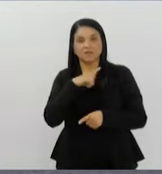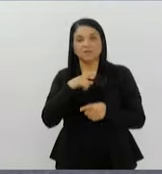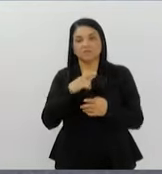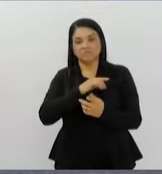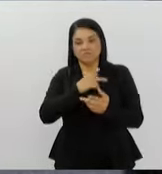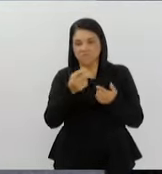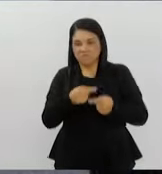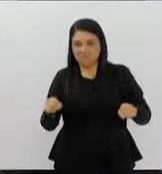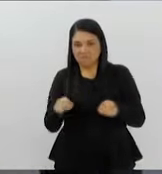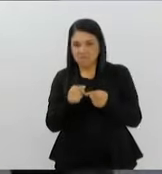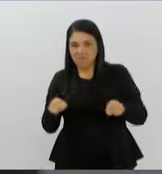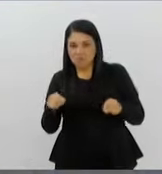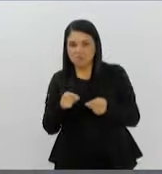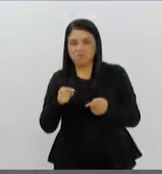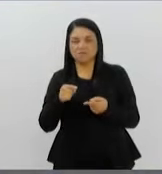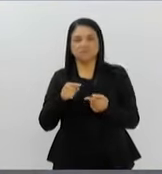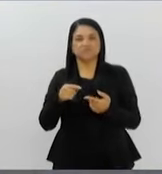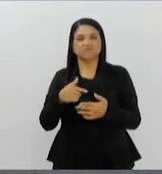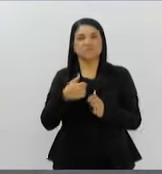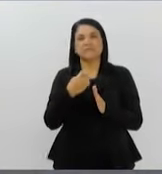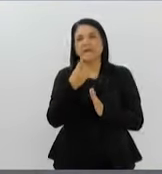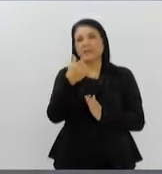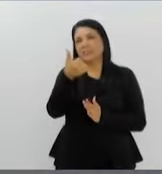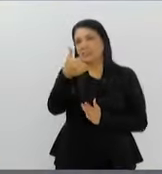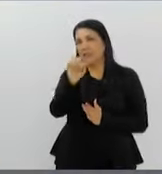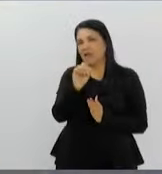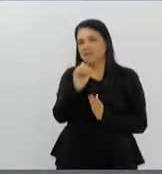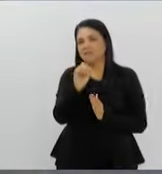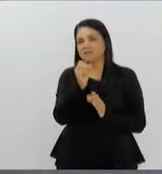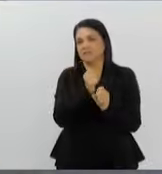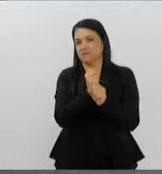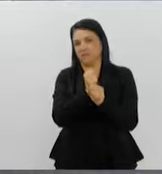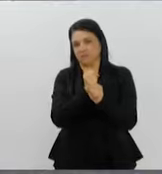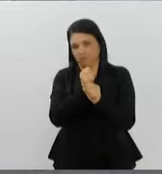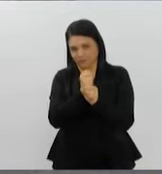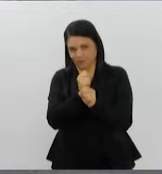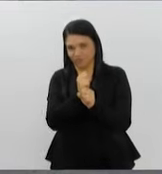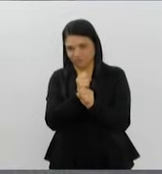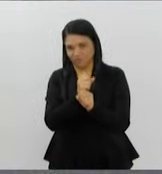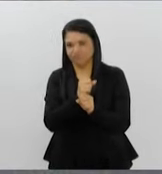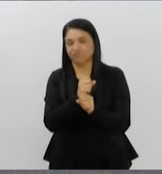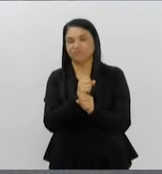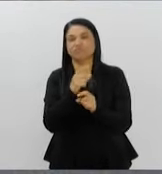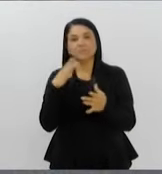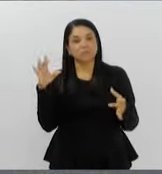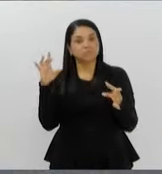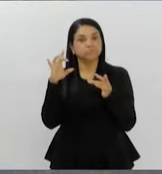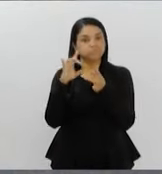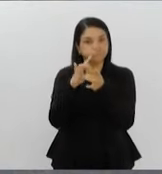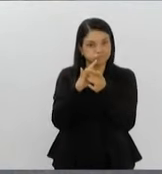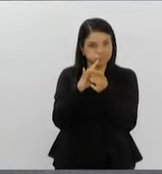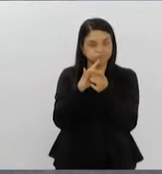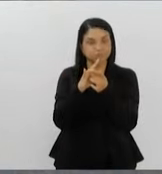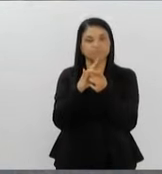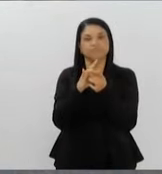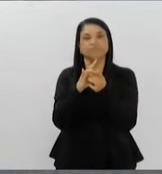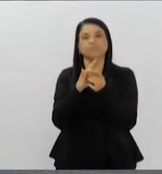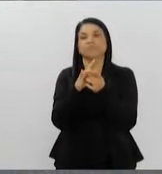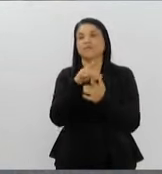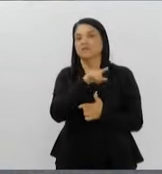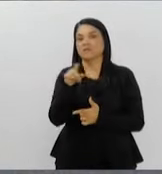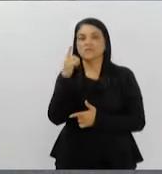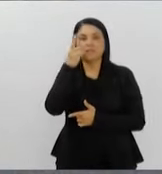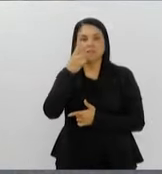datam de pelo menos uma década de produção. Isso está intimamente ligado, deputados e deputadas que agora escutam,